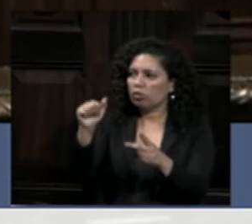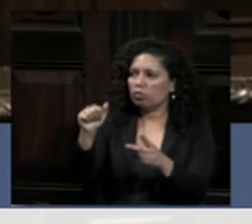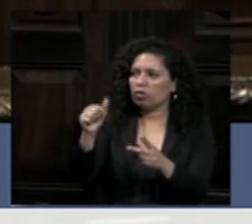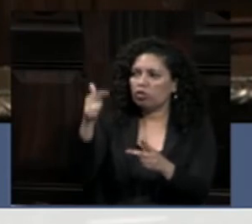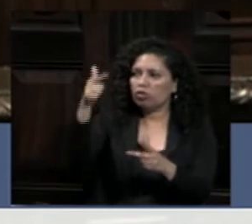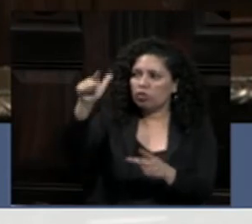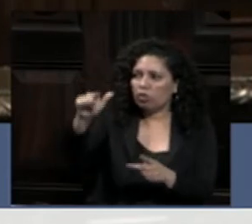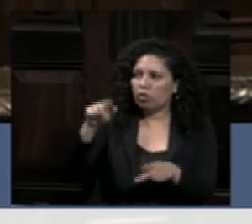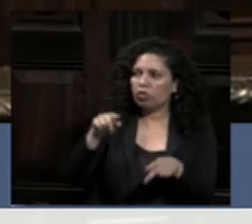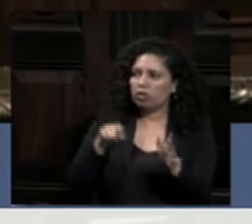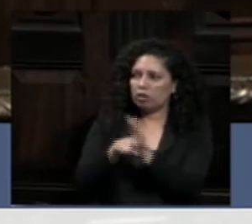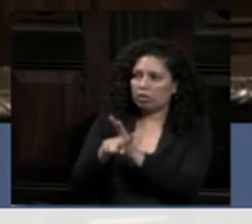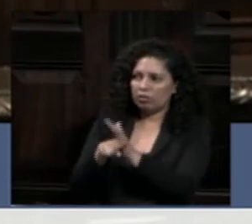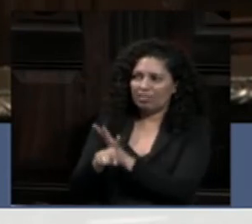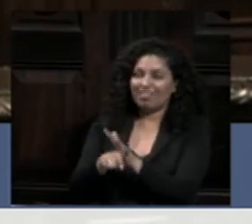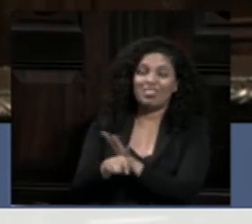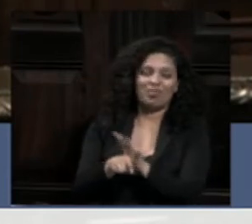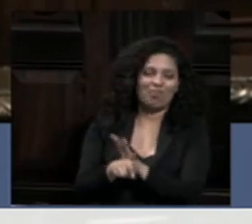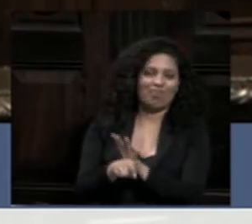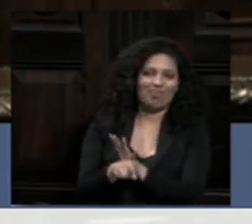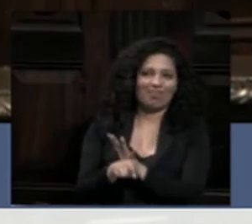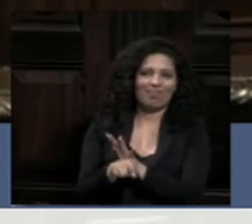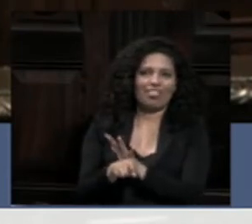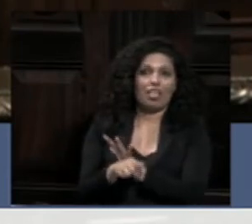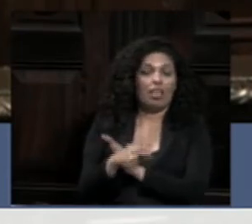ele faz 2 vistorias,